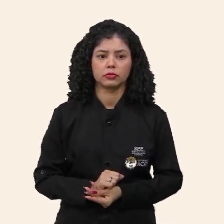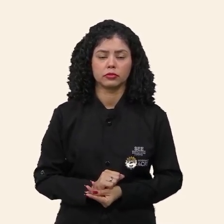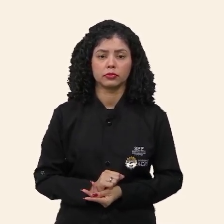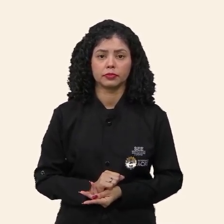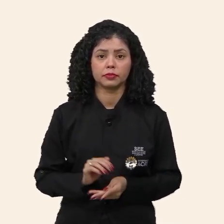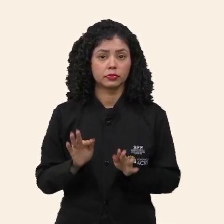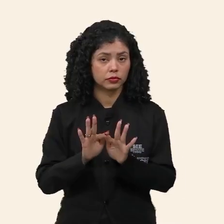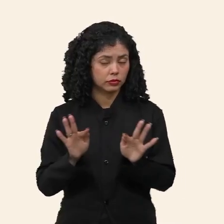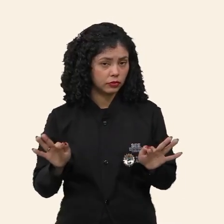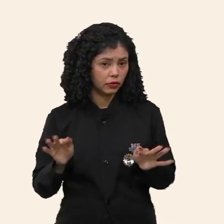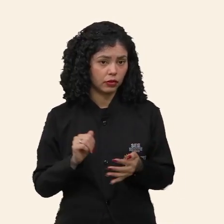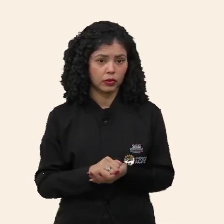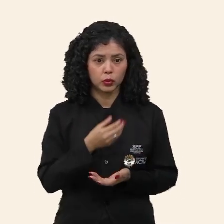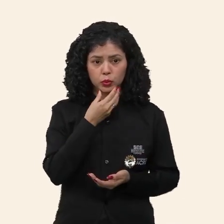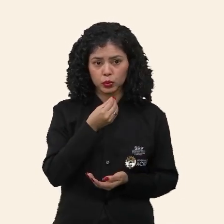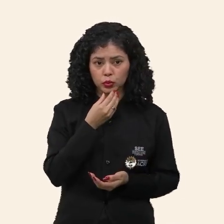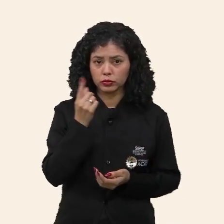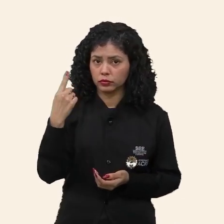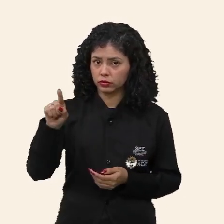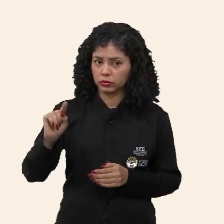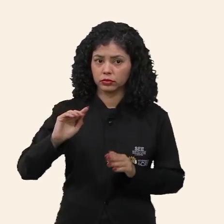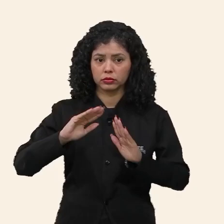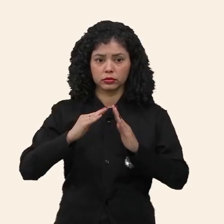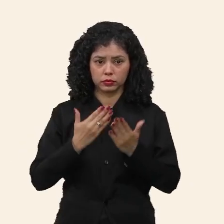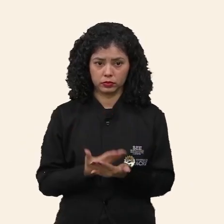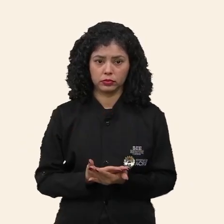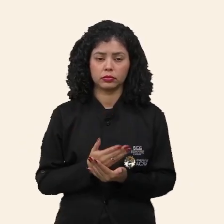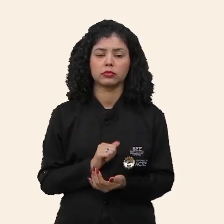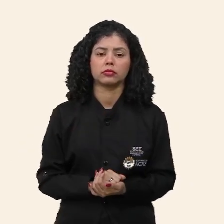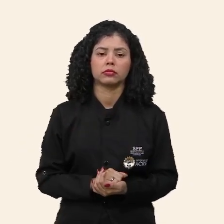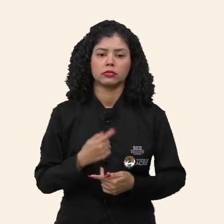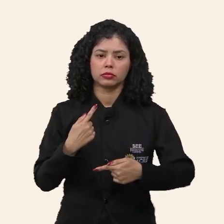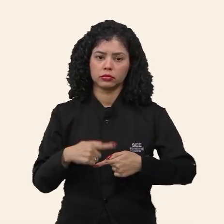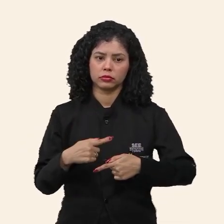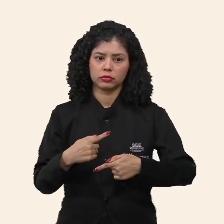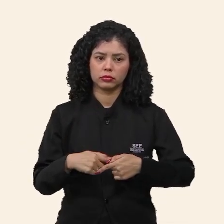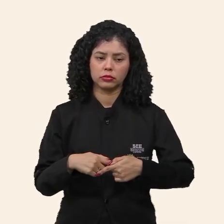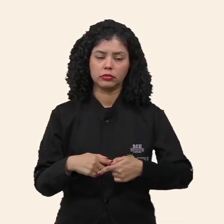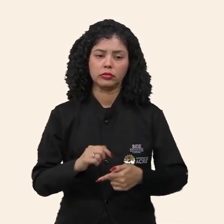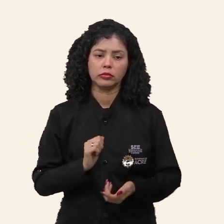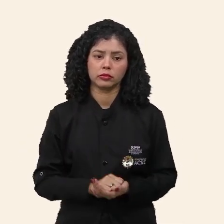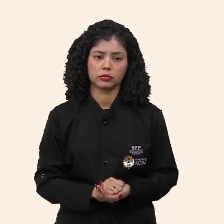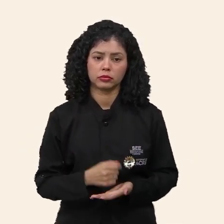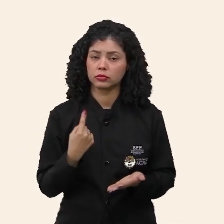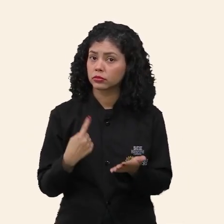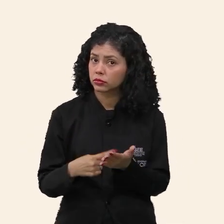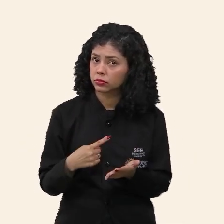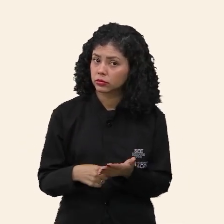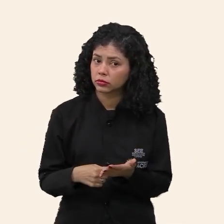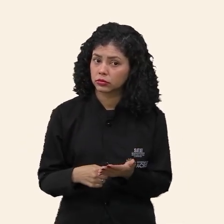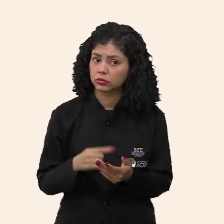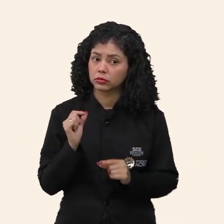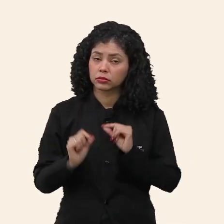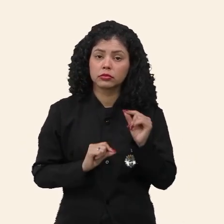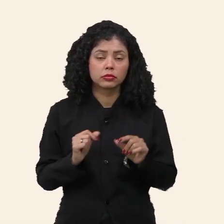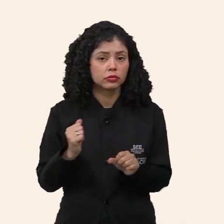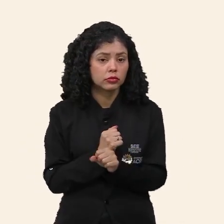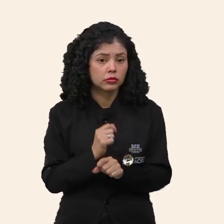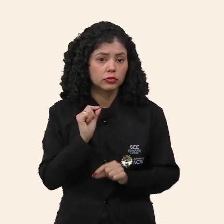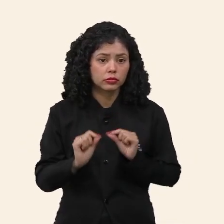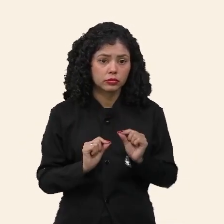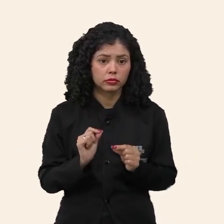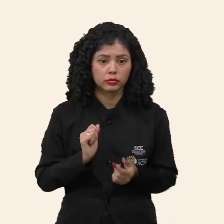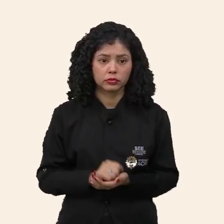Na frase, os meninos foi na escola, a gramática prescritiva considera essa construção o